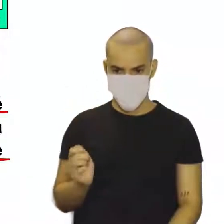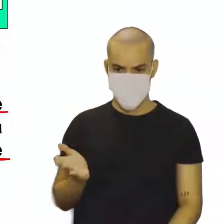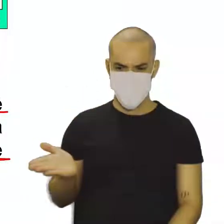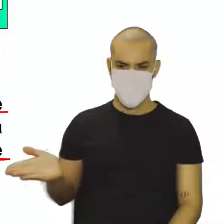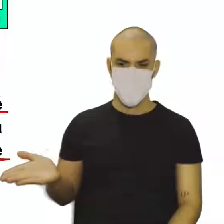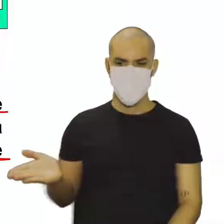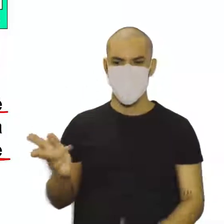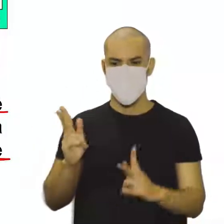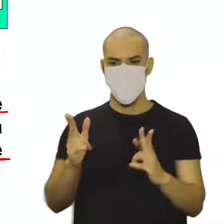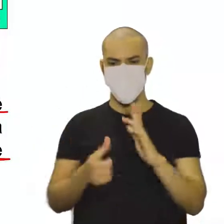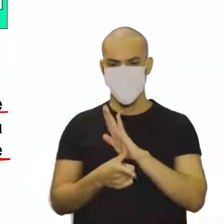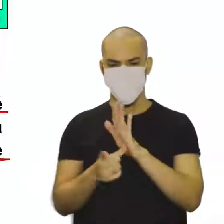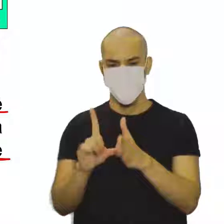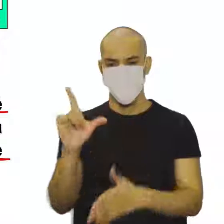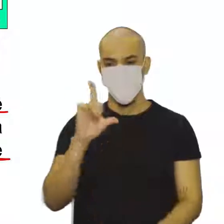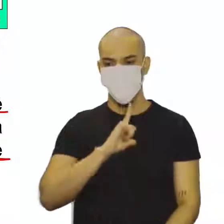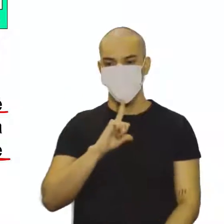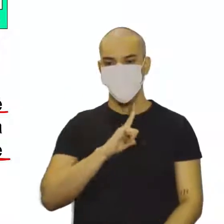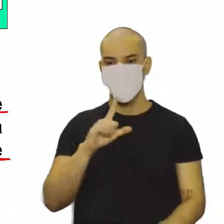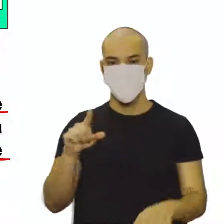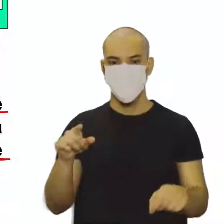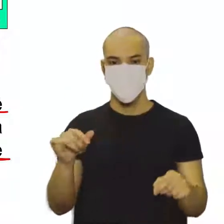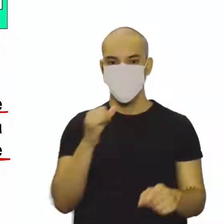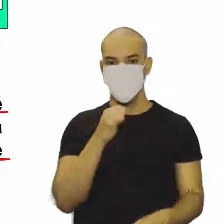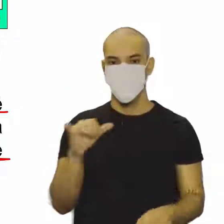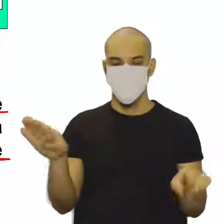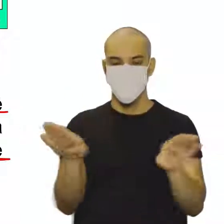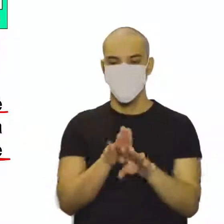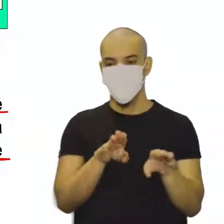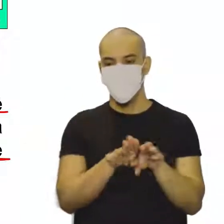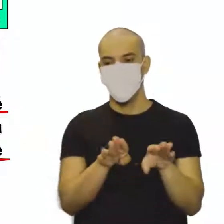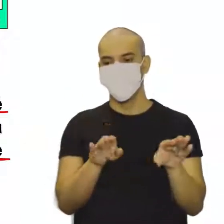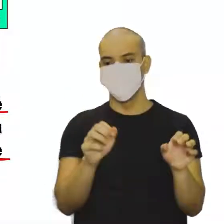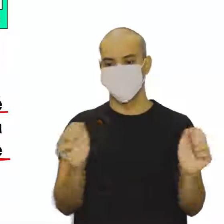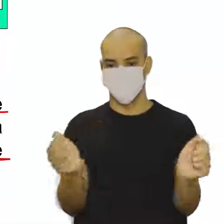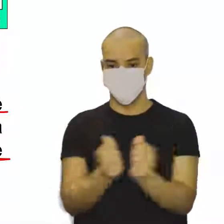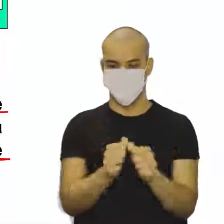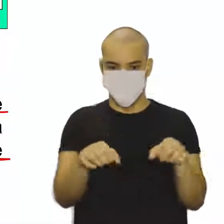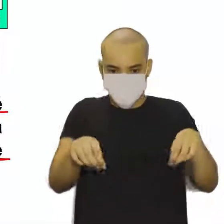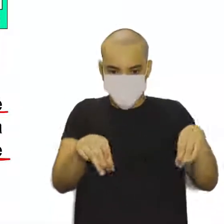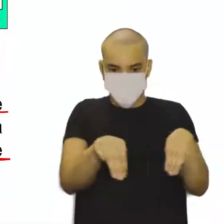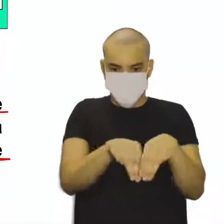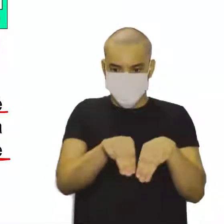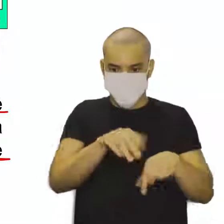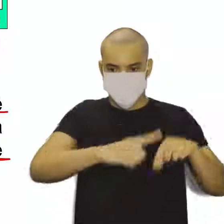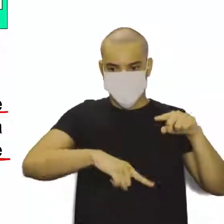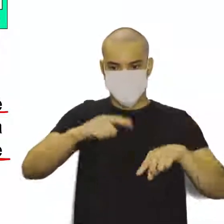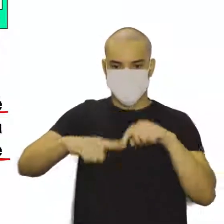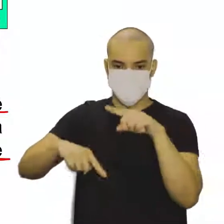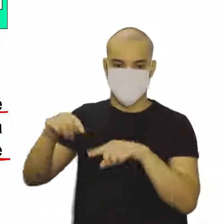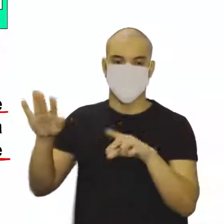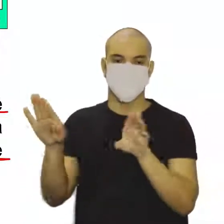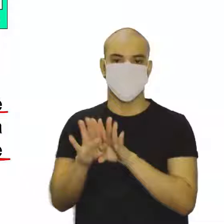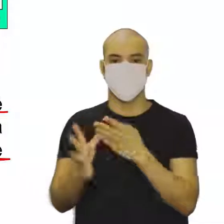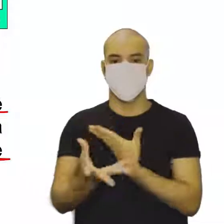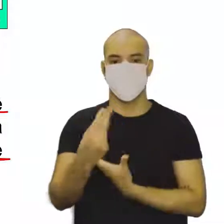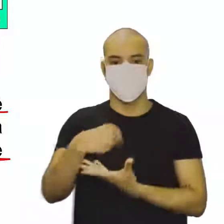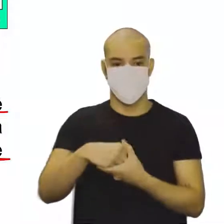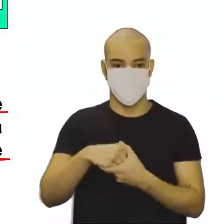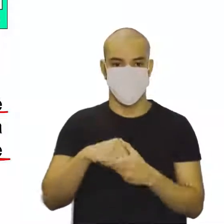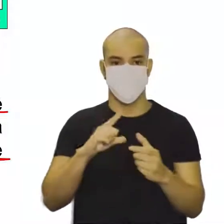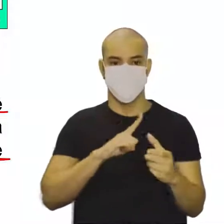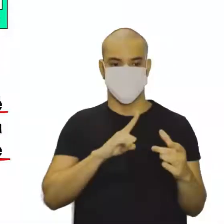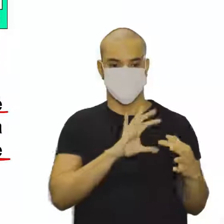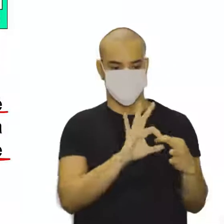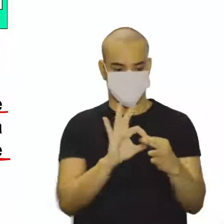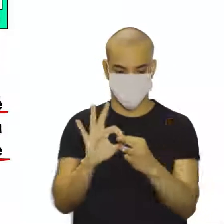tenho a indução aí eletromagnética, que é justamente campo magnético variável, induz corrente e a corrente é